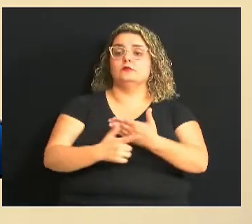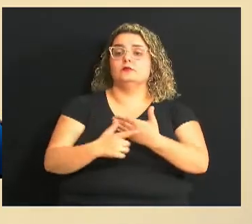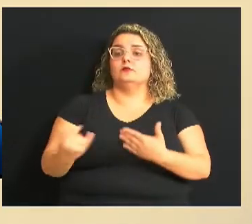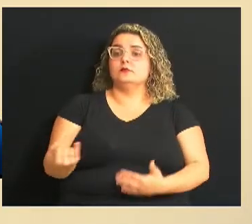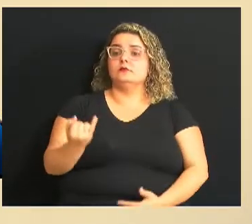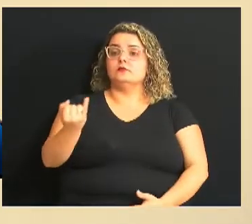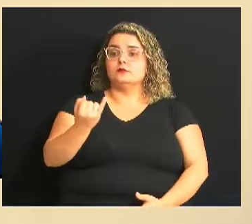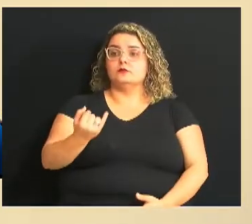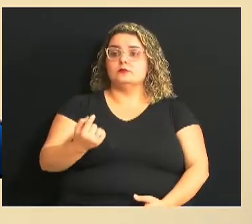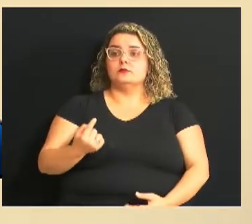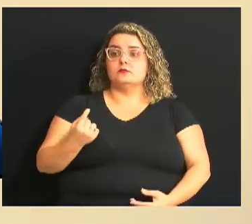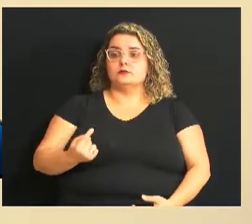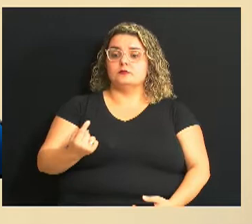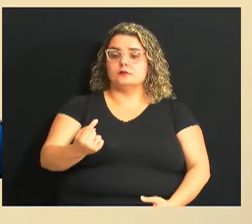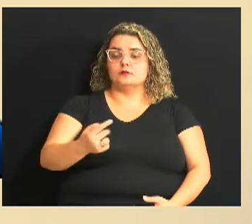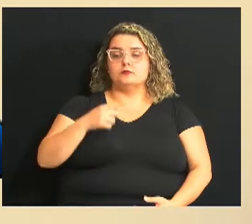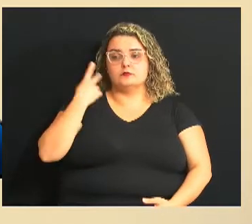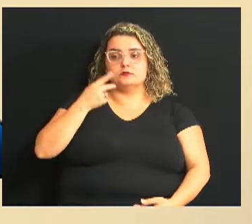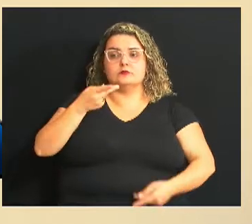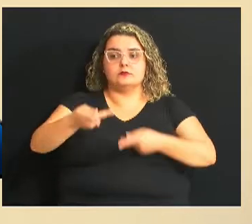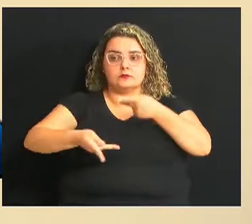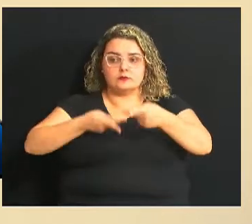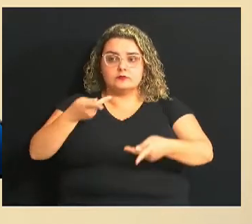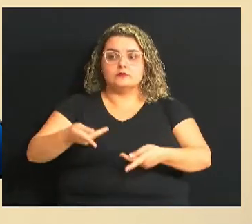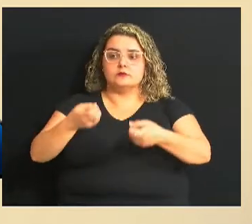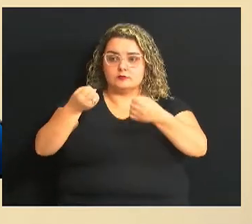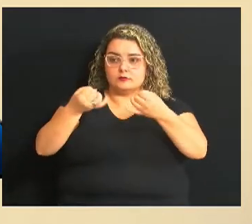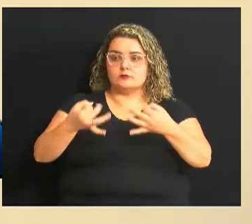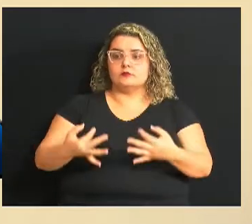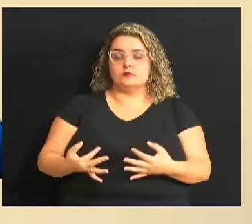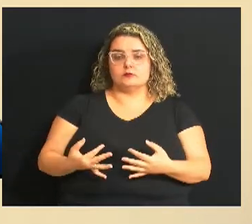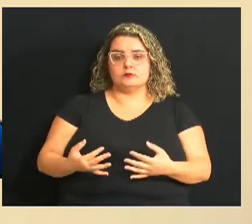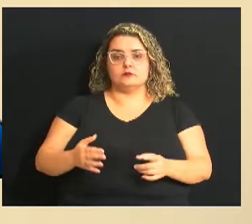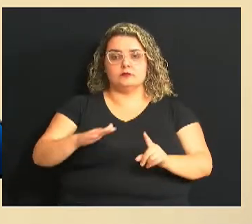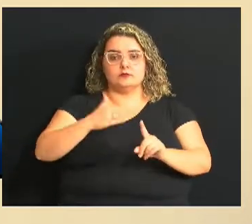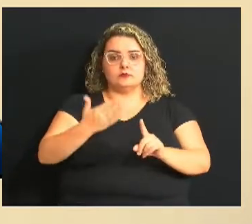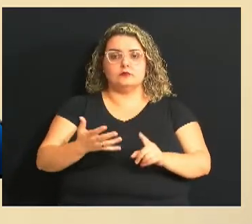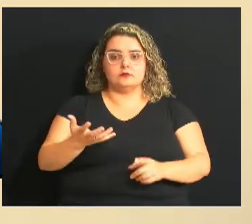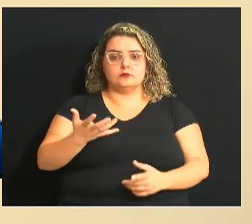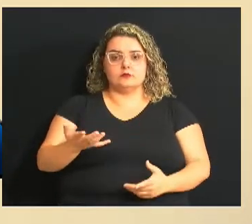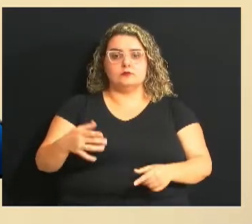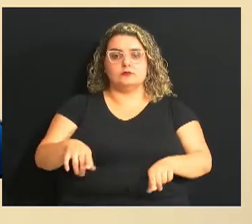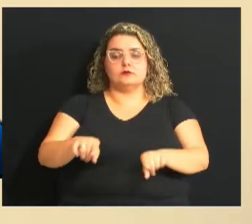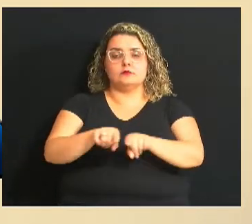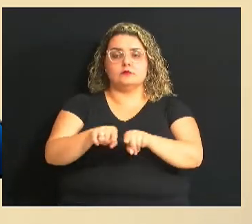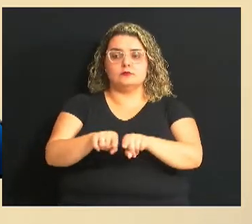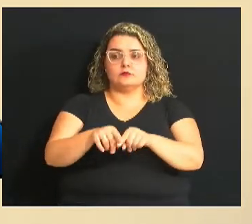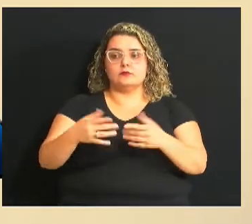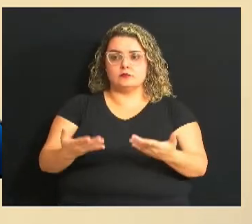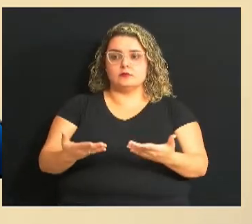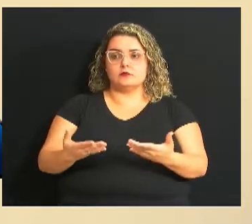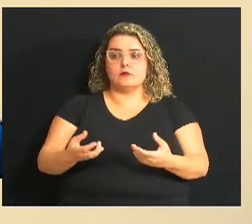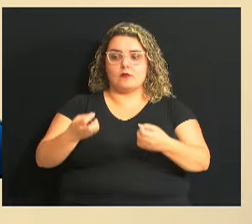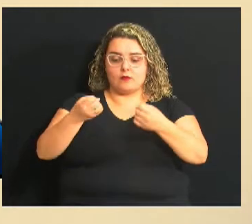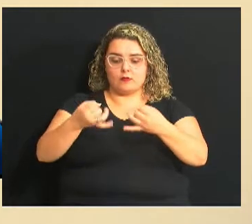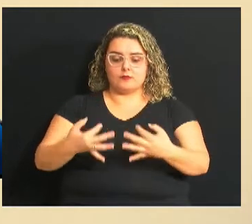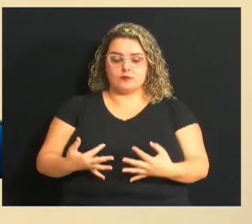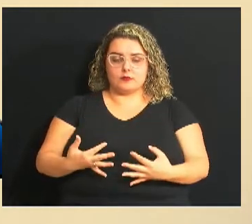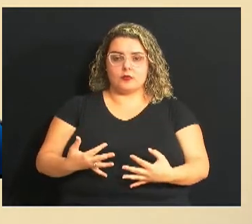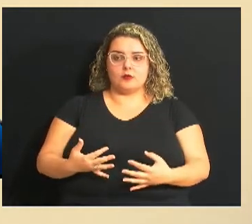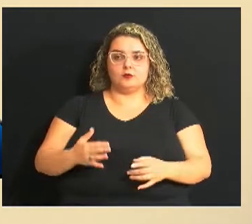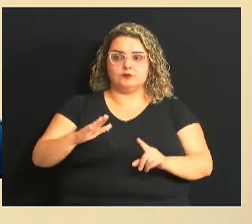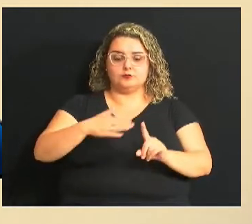aqui, cada vereador vai falar um pouco da justificativa da sua homenagem. E eu quero, então, agora aqui, trazer as justificativas da